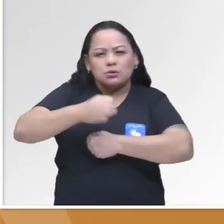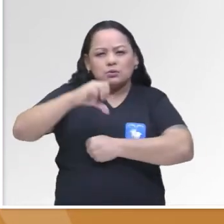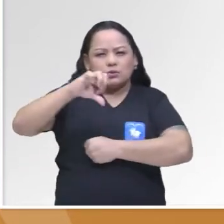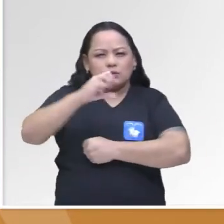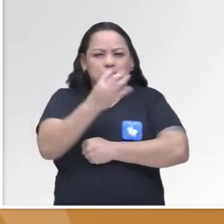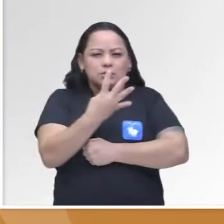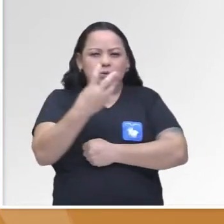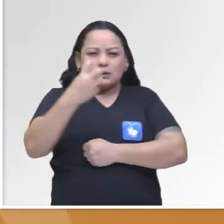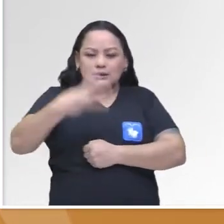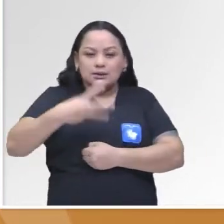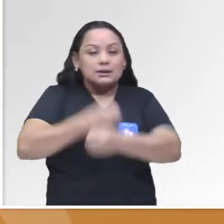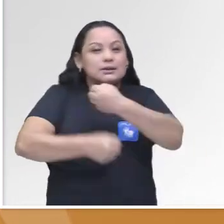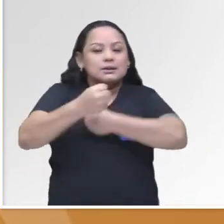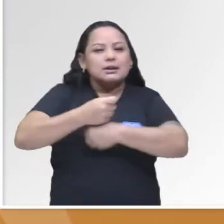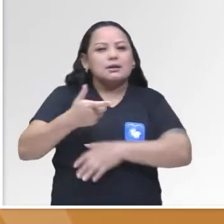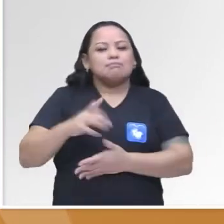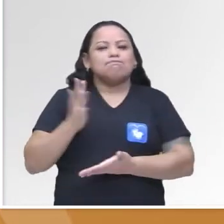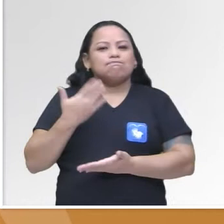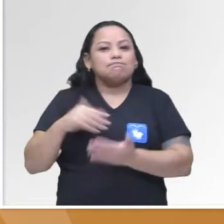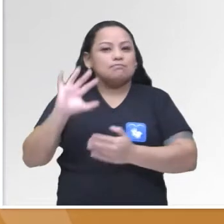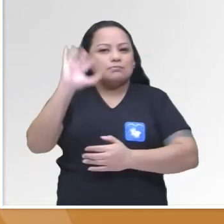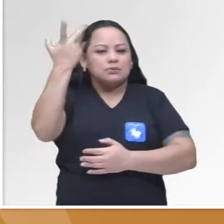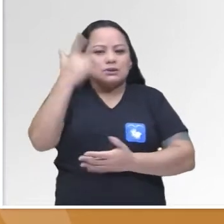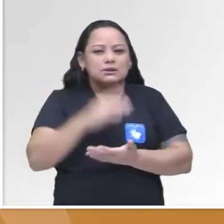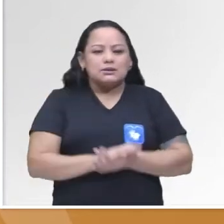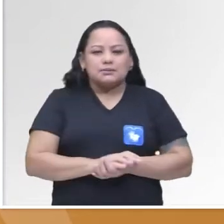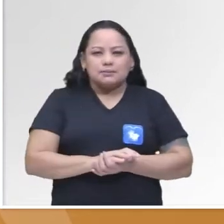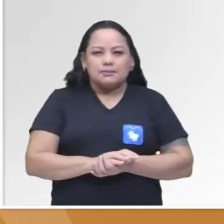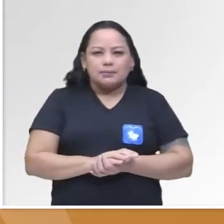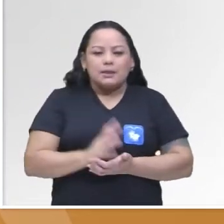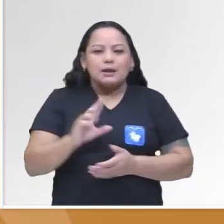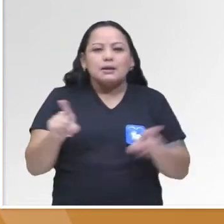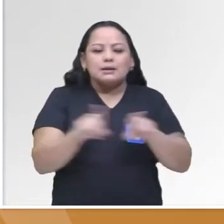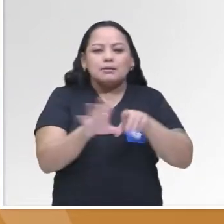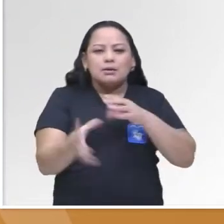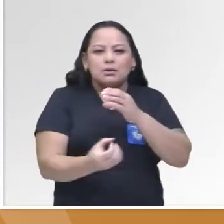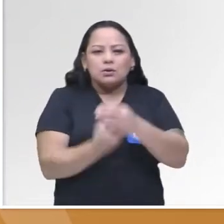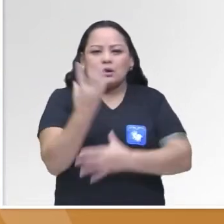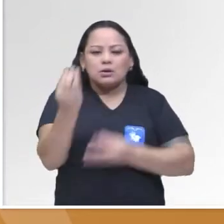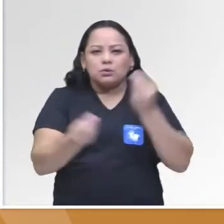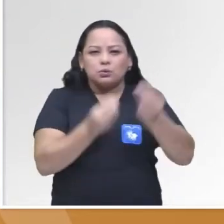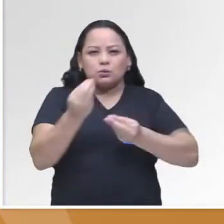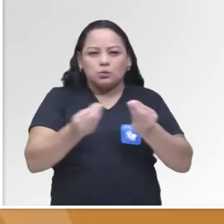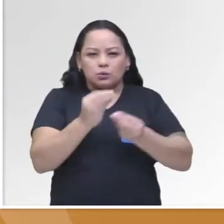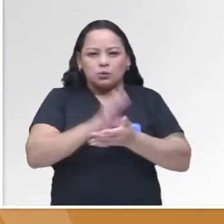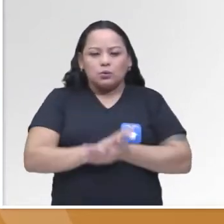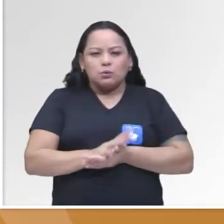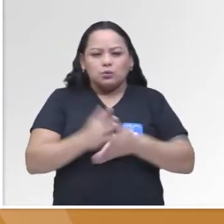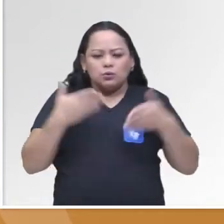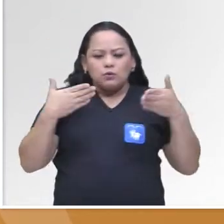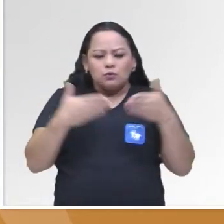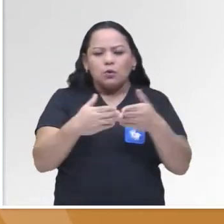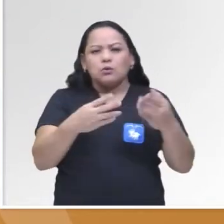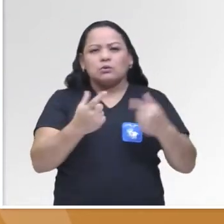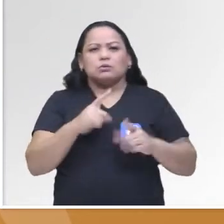alguns anos antes, não é? E, claro que no meio de tudo isso foi criado um novo órgão que pretendia, nesse momento ali,